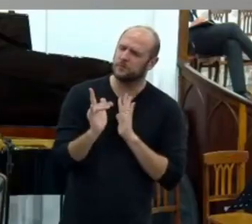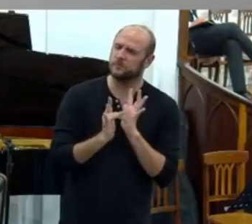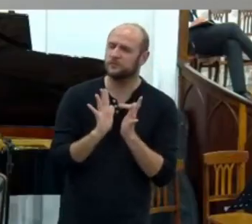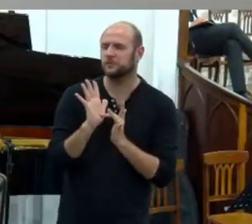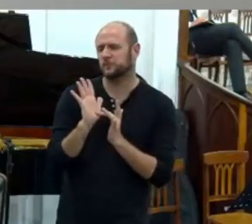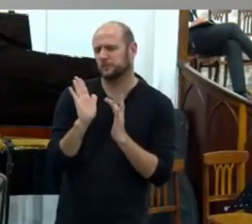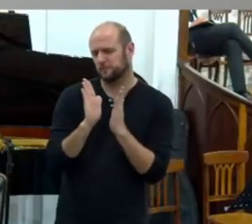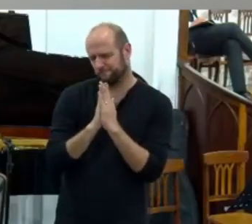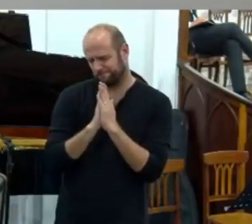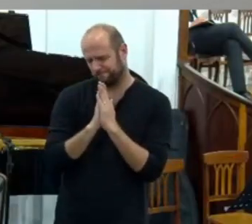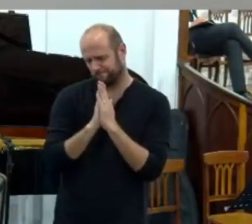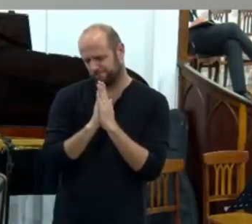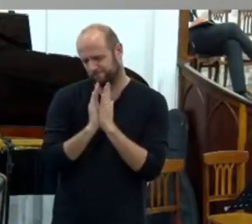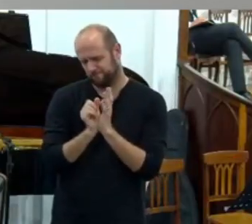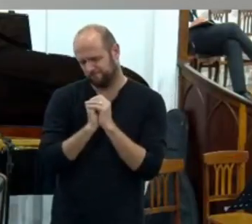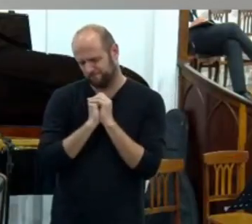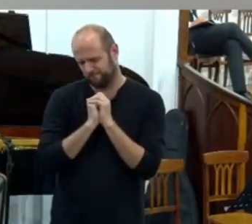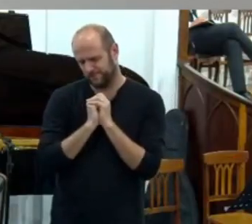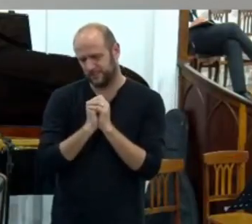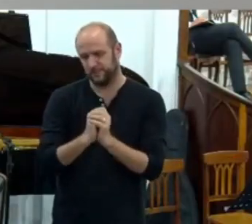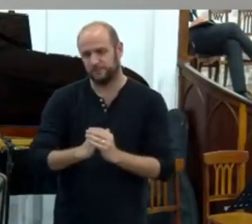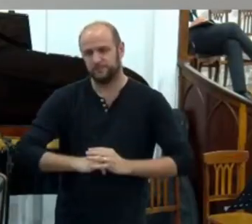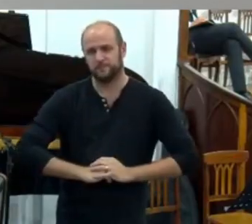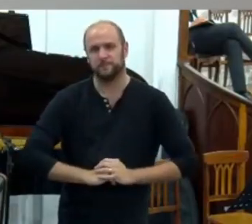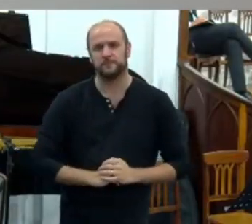nome de Jesus. Amém.